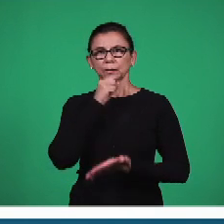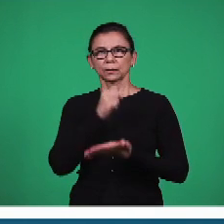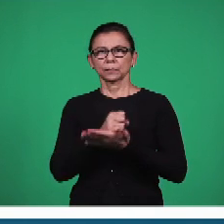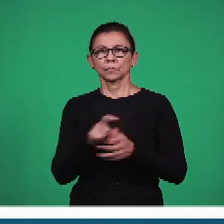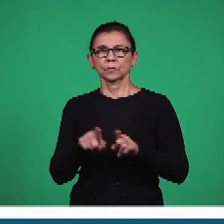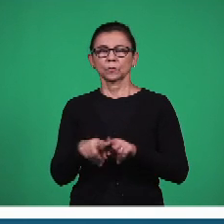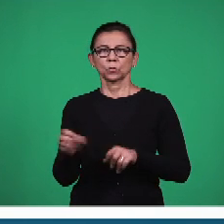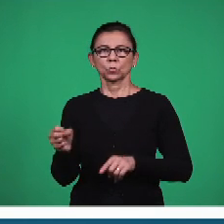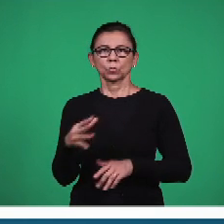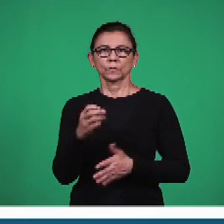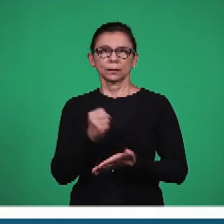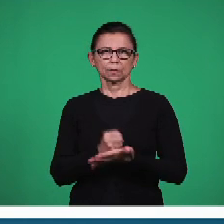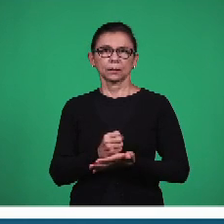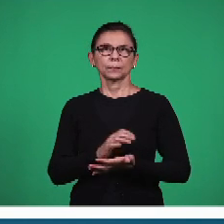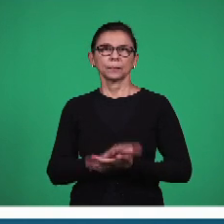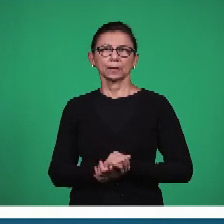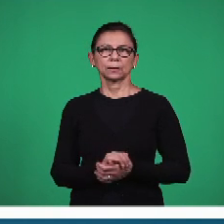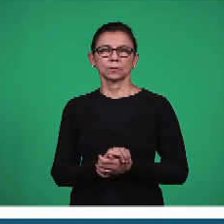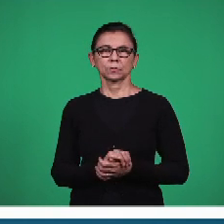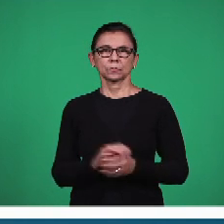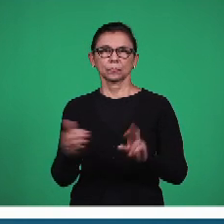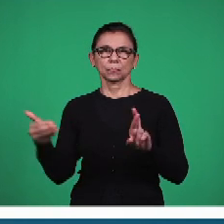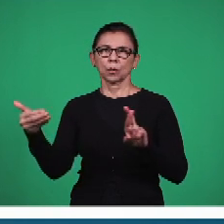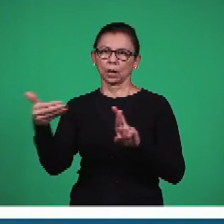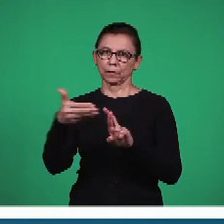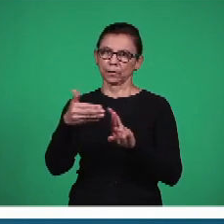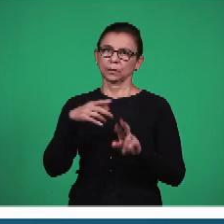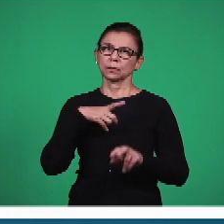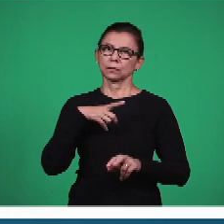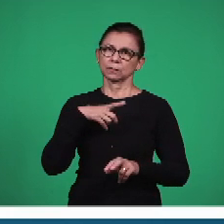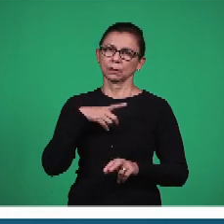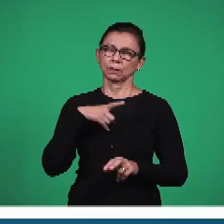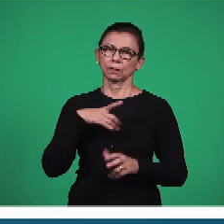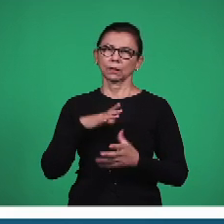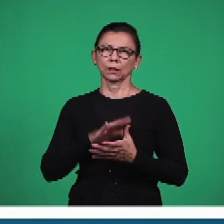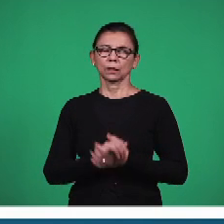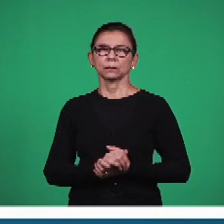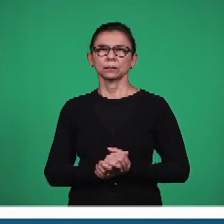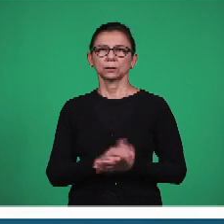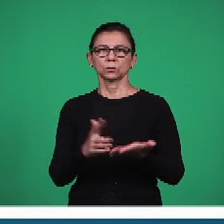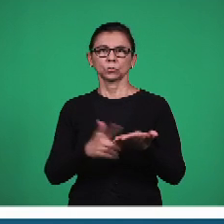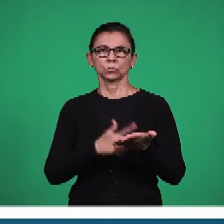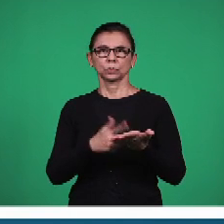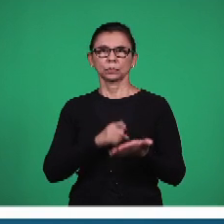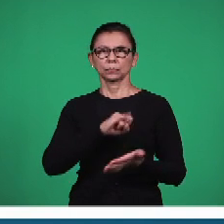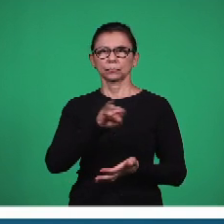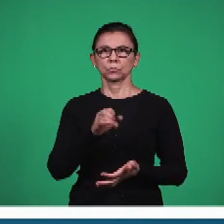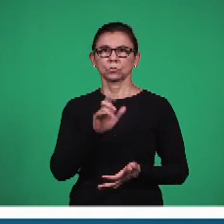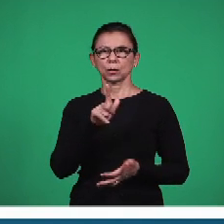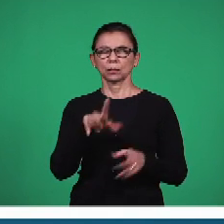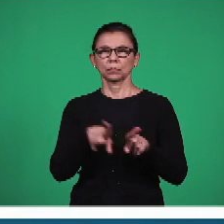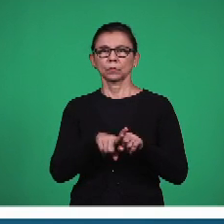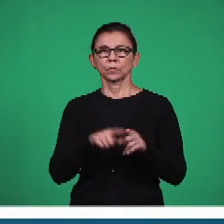Testamento. Então, existe uma referência ali no sinal no livro de Joel, também no livro de Apocalipse.